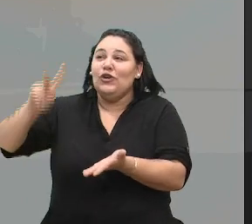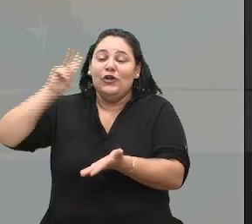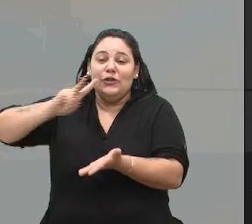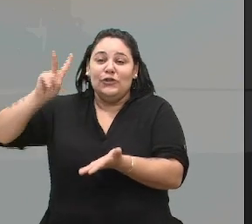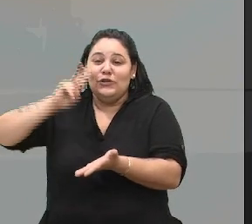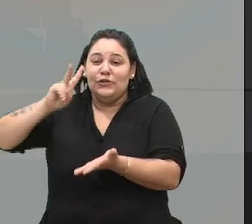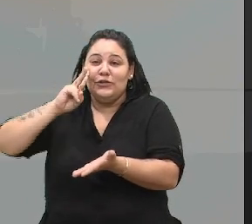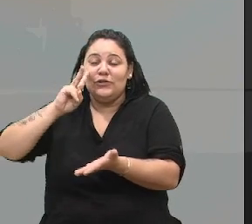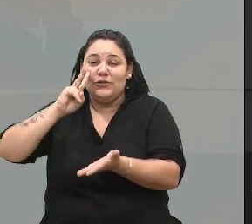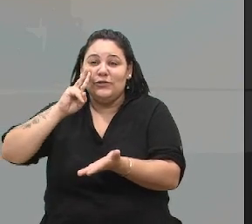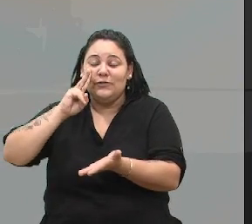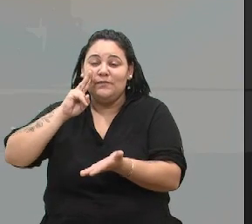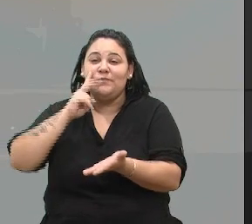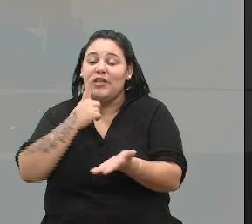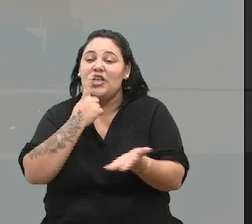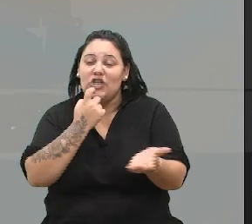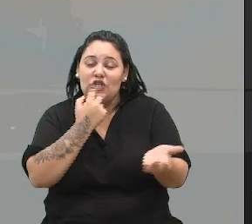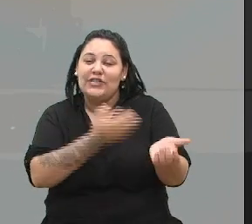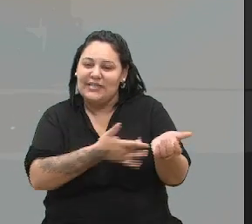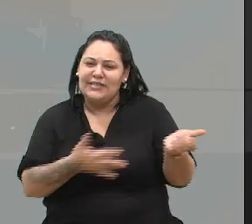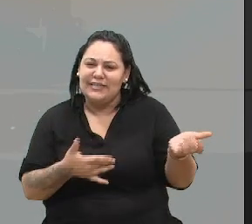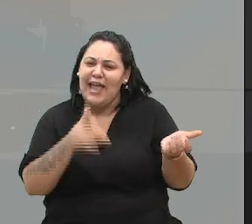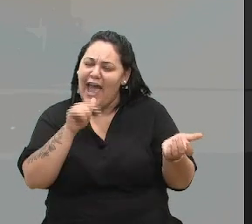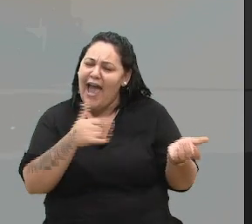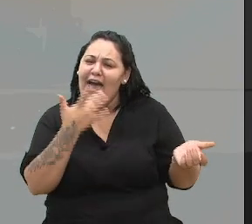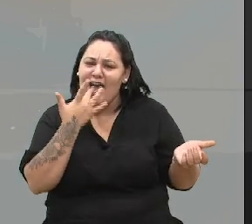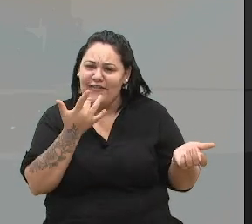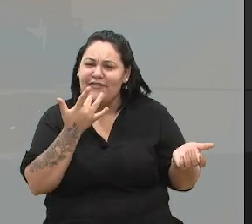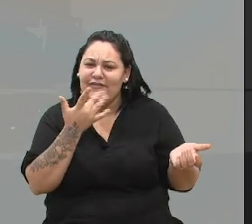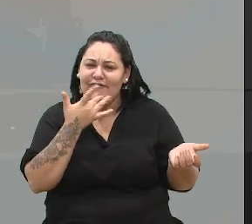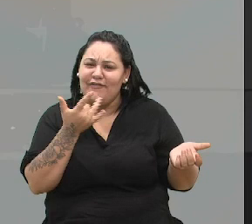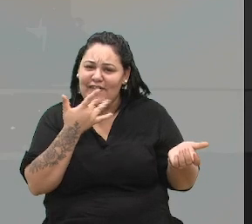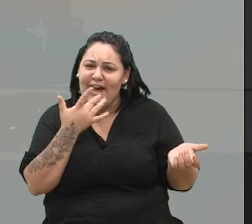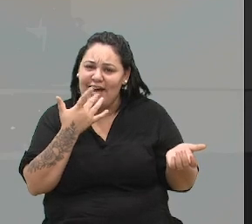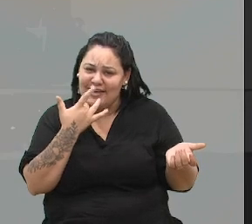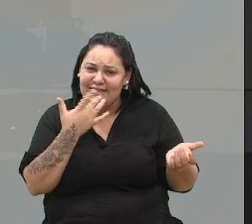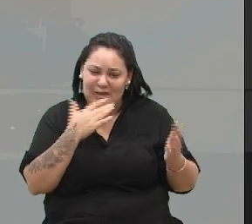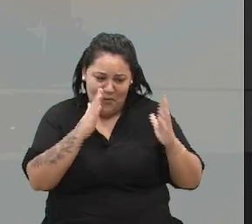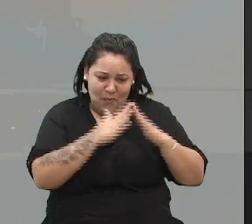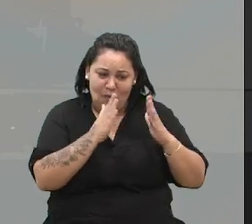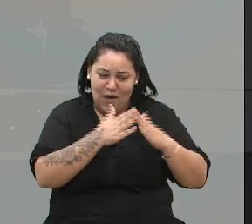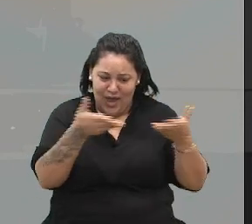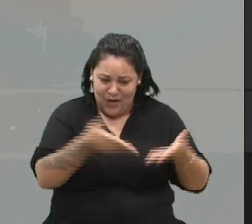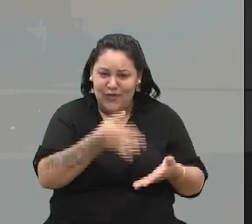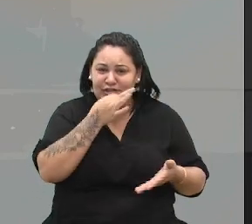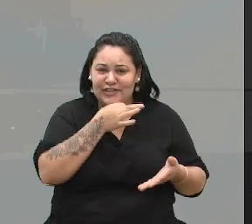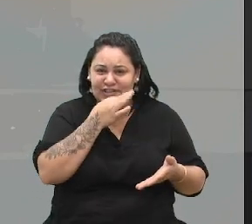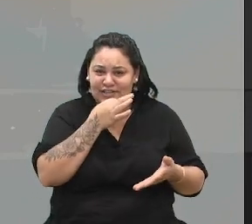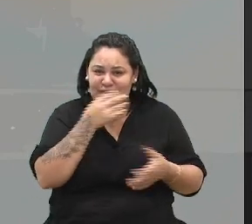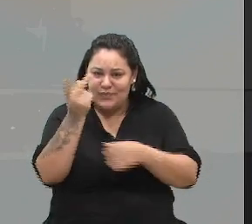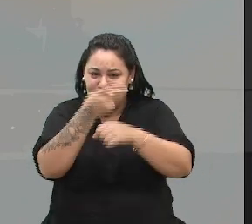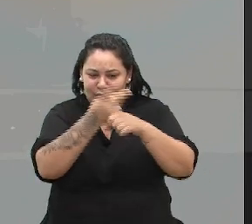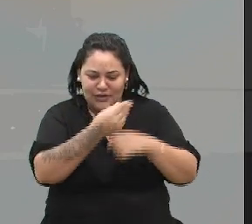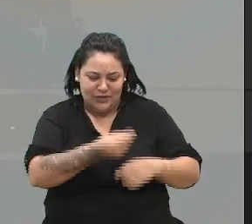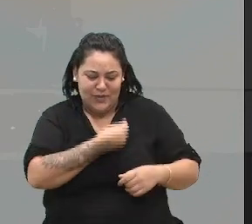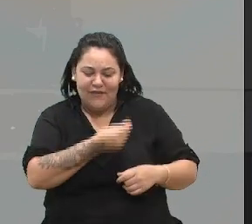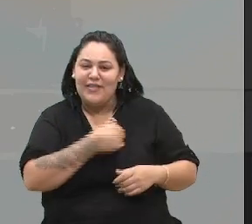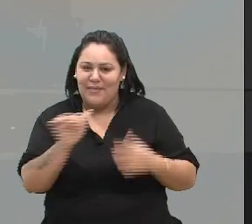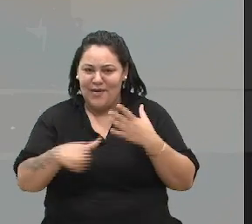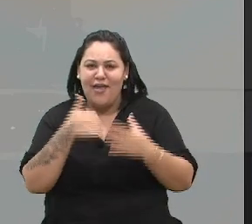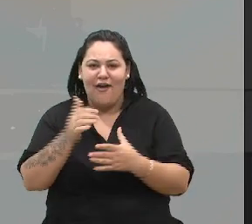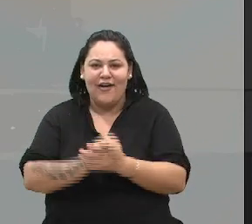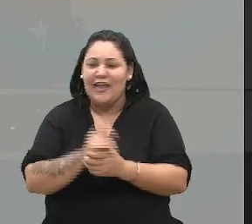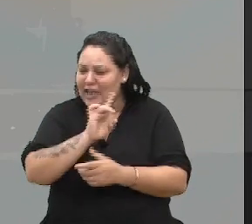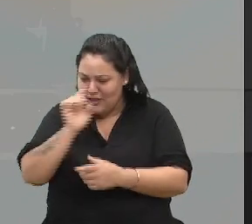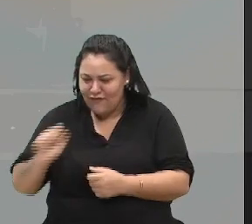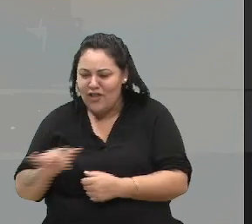sangue derramado. É muito fácil vir morar em Caxias do Sul hoje buscando uma vida melhor, sem valorizar quem fez